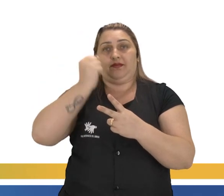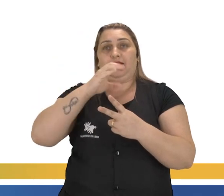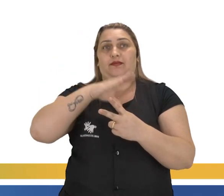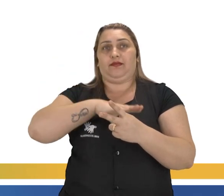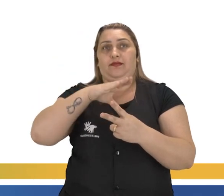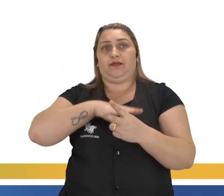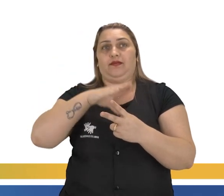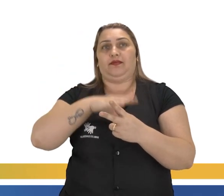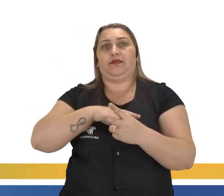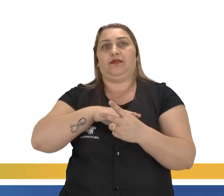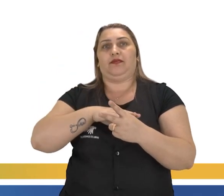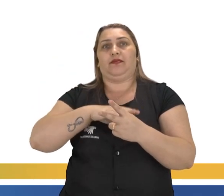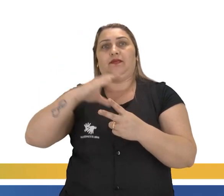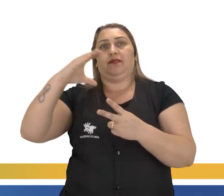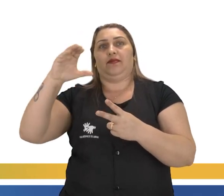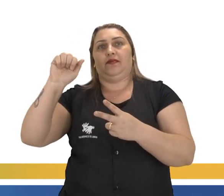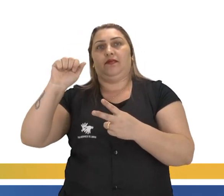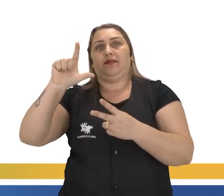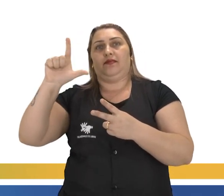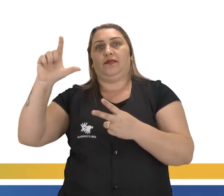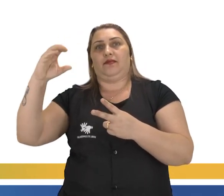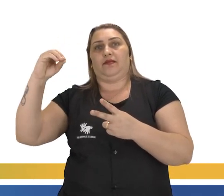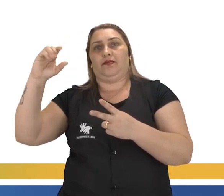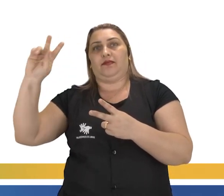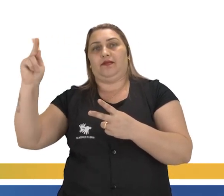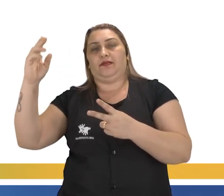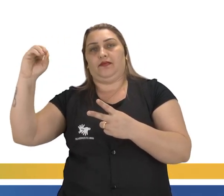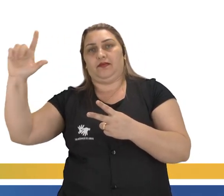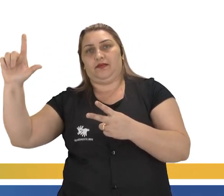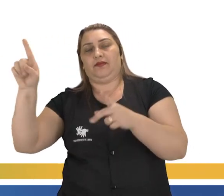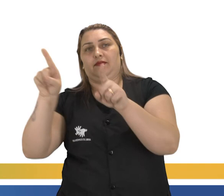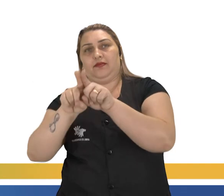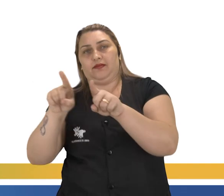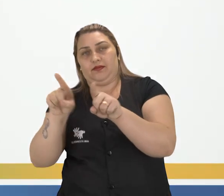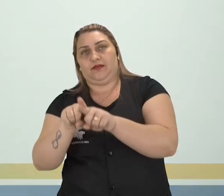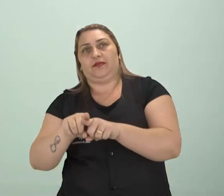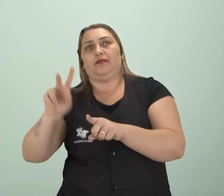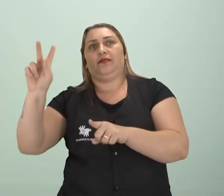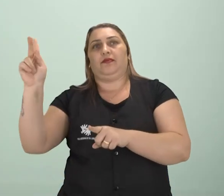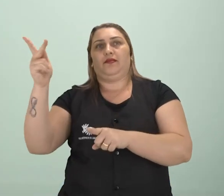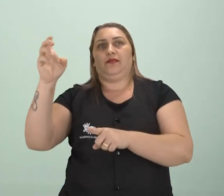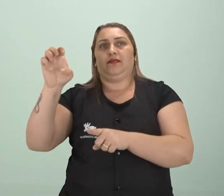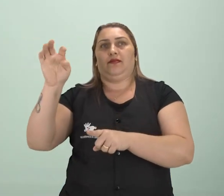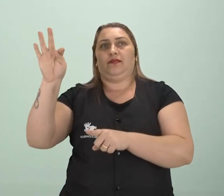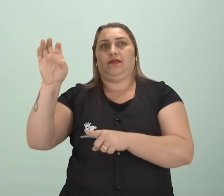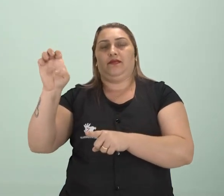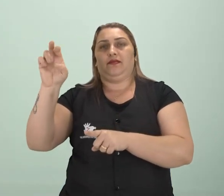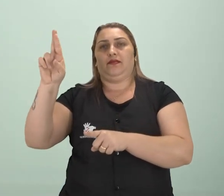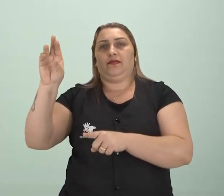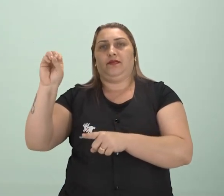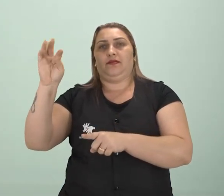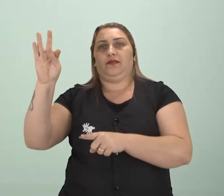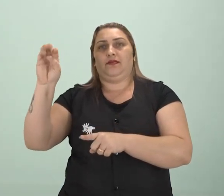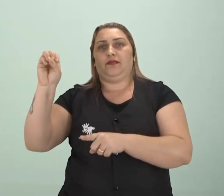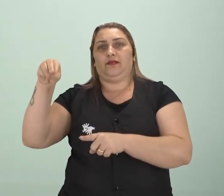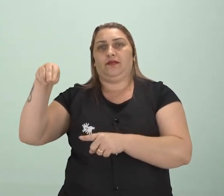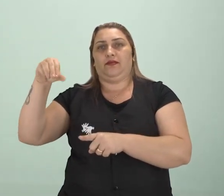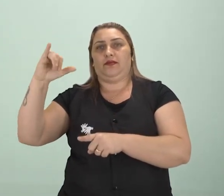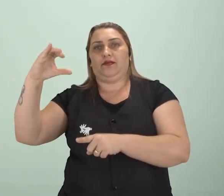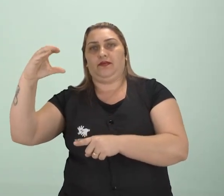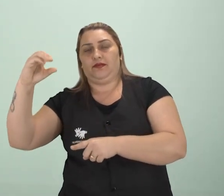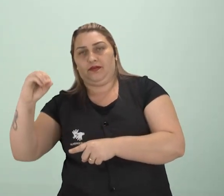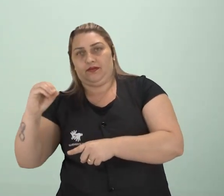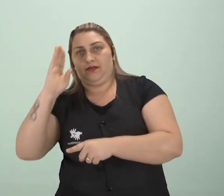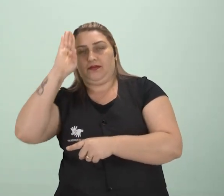el alcohol, o álcool. Também aí um heterotônico. Bom, um dos